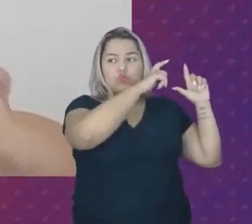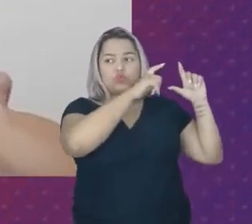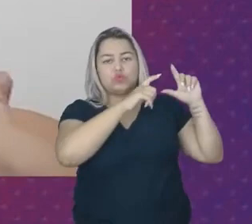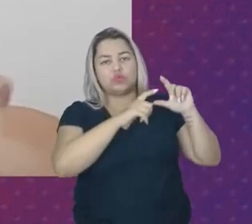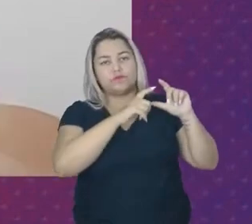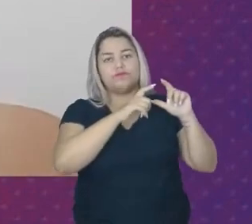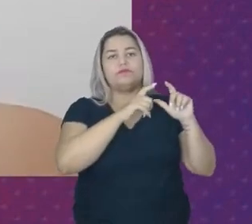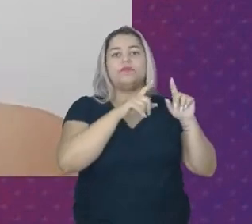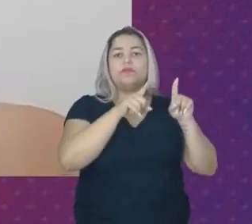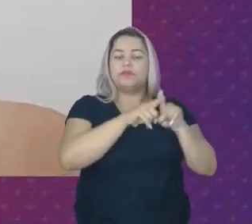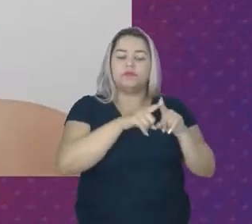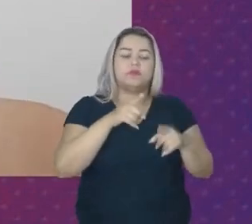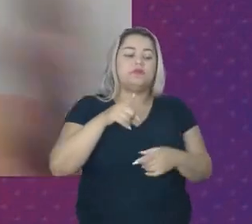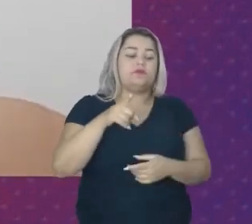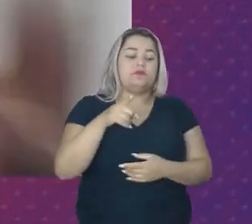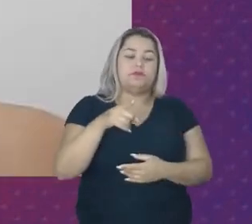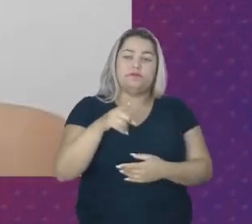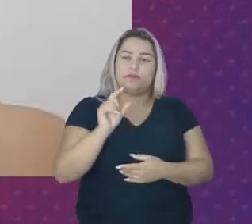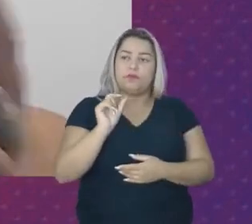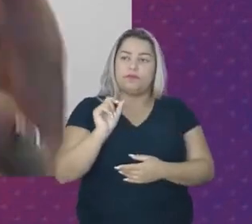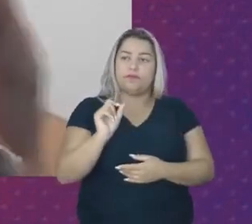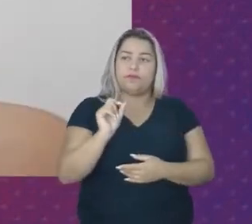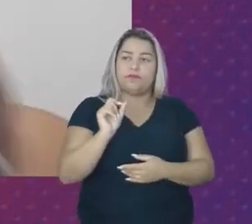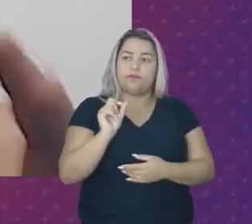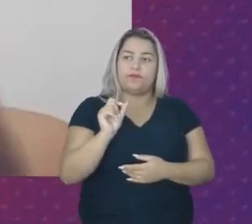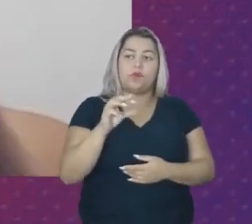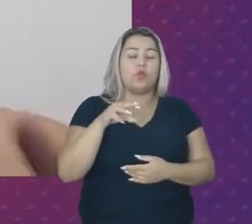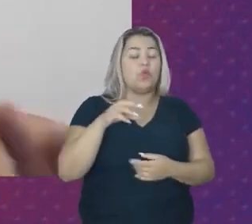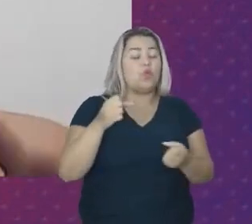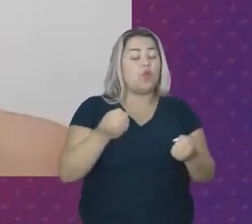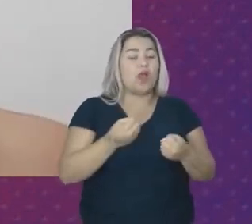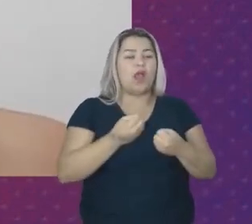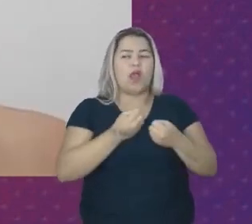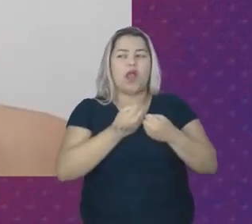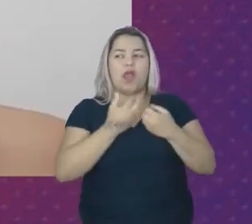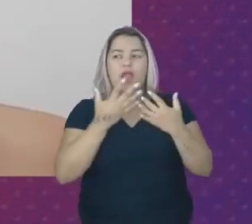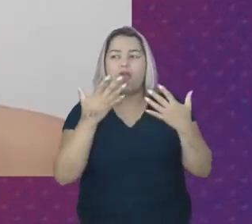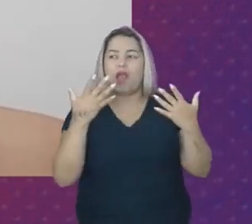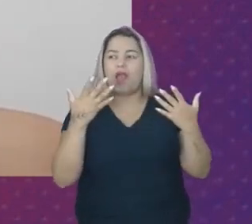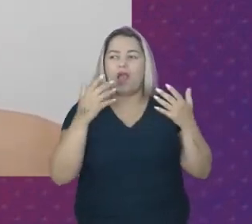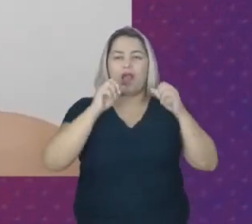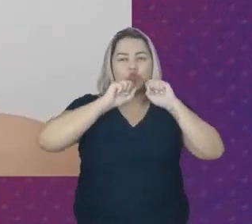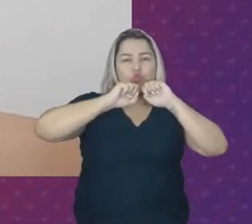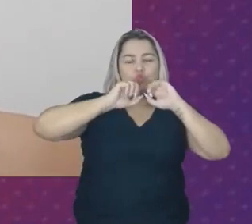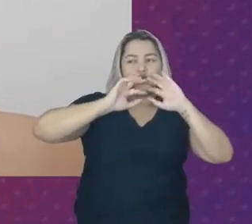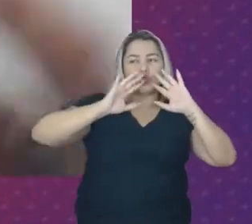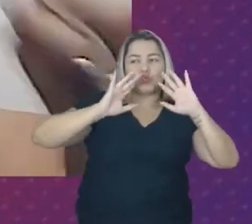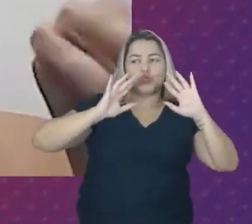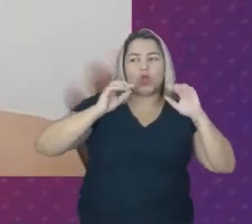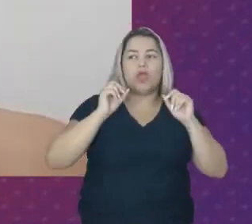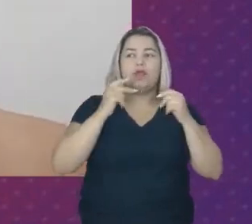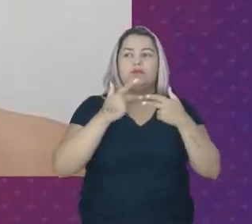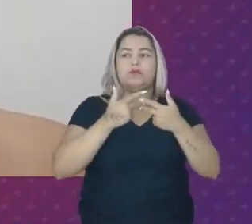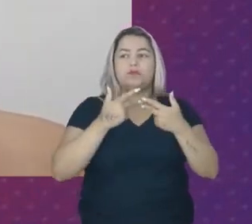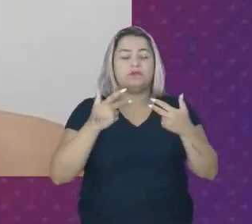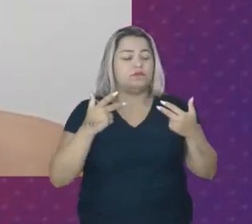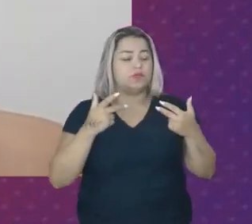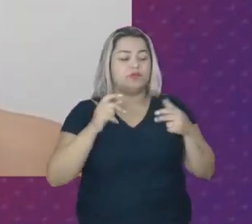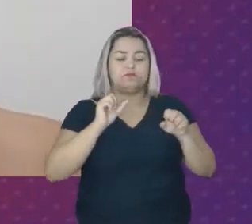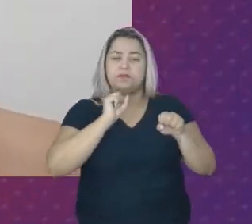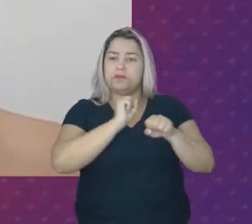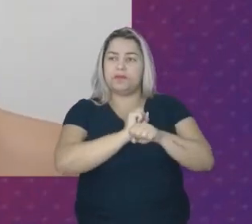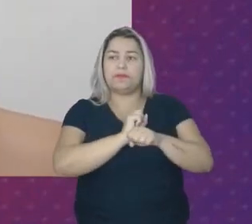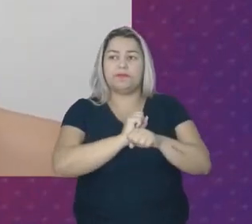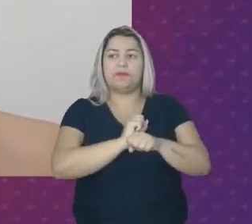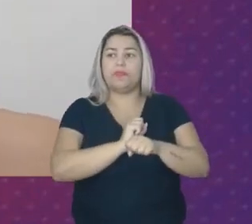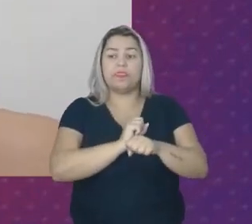né, com essa relação aí com a magia, vamos colocar dessa forma, com aquilo que não é palpável, né, do que